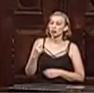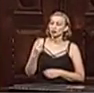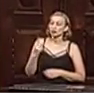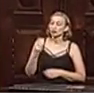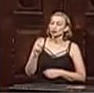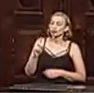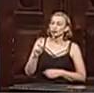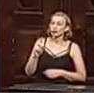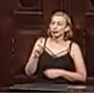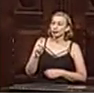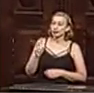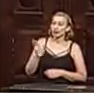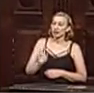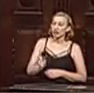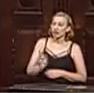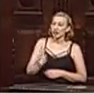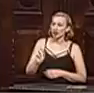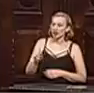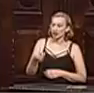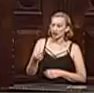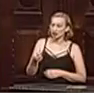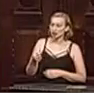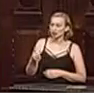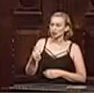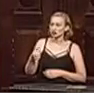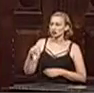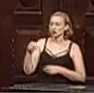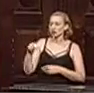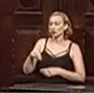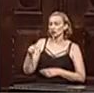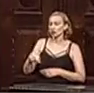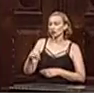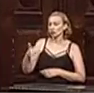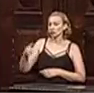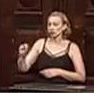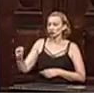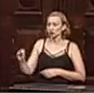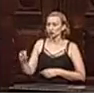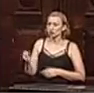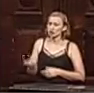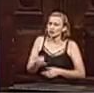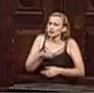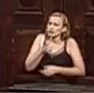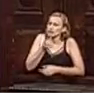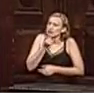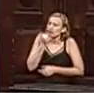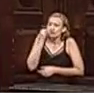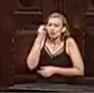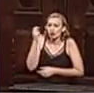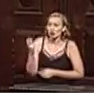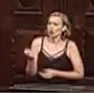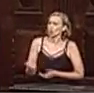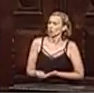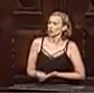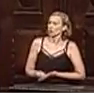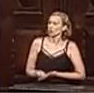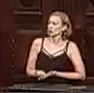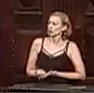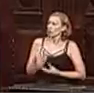do salário de novembro de 2018. Indecorosa a proposta,